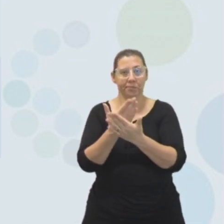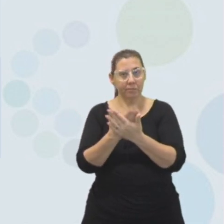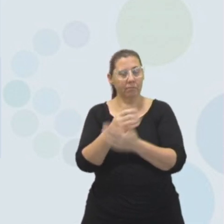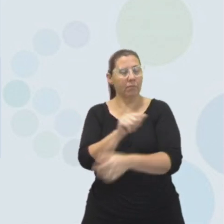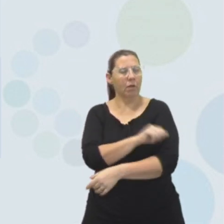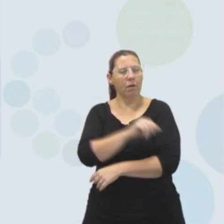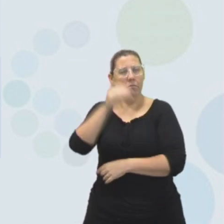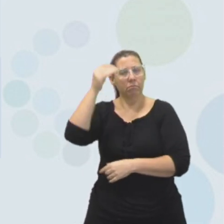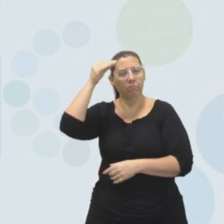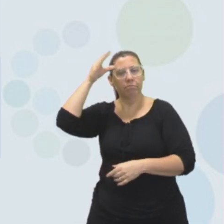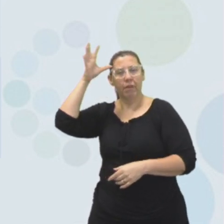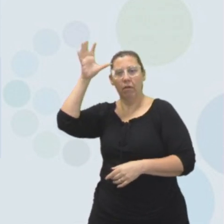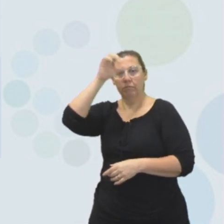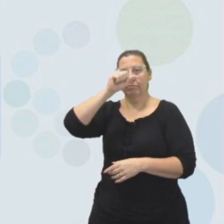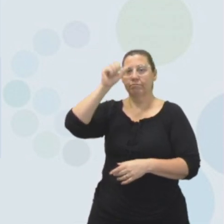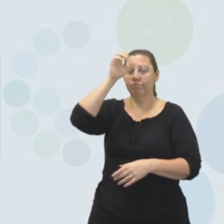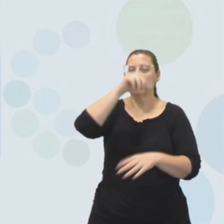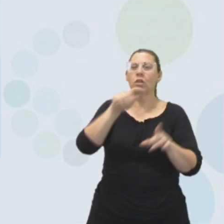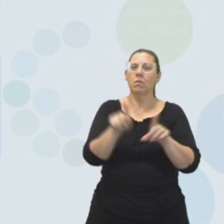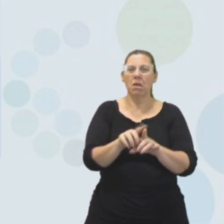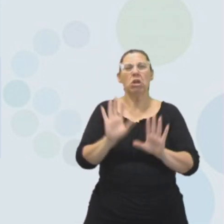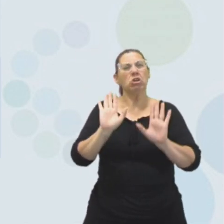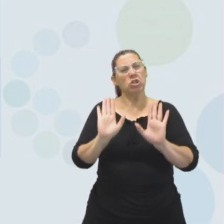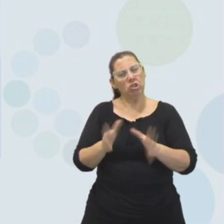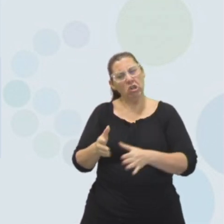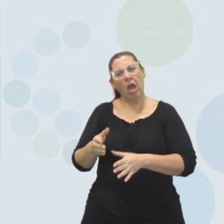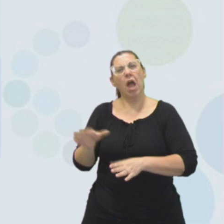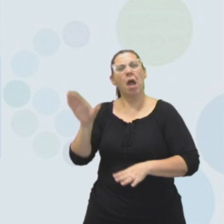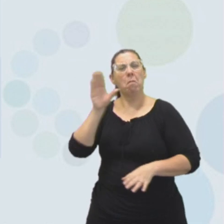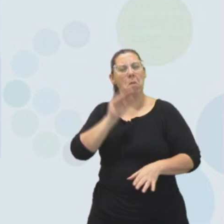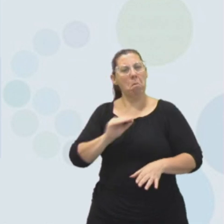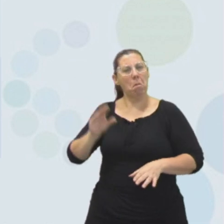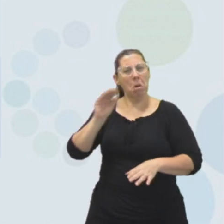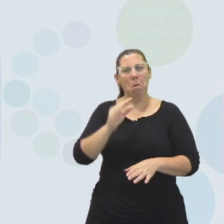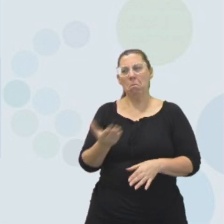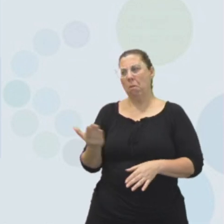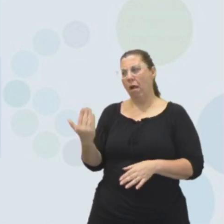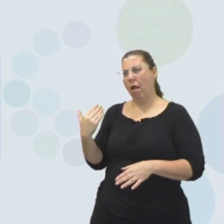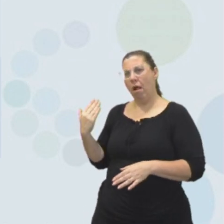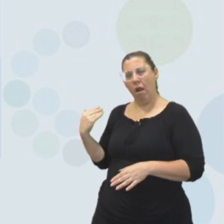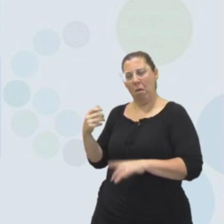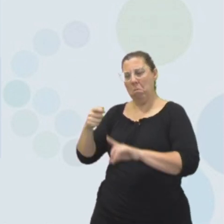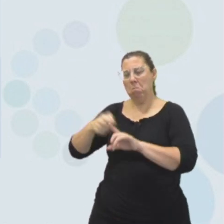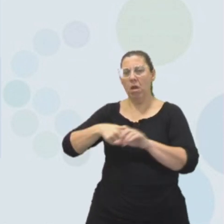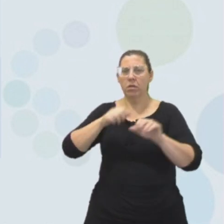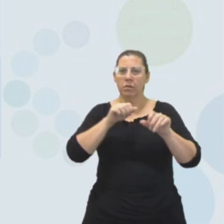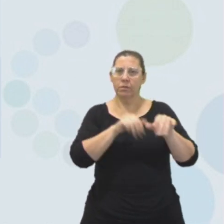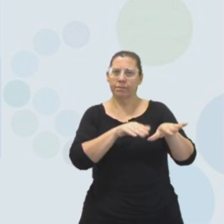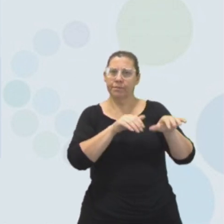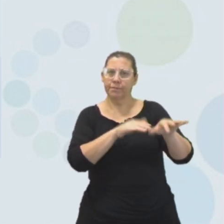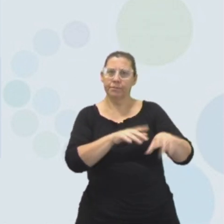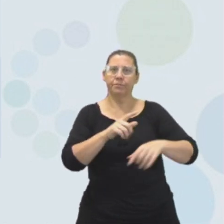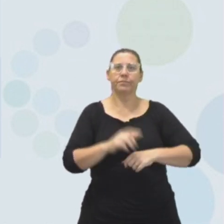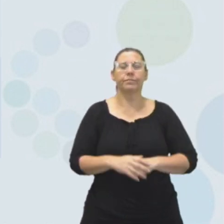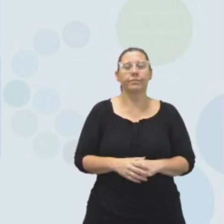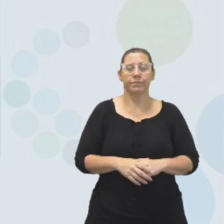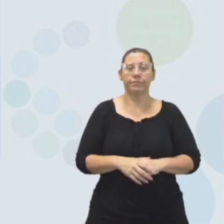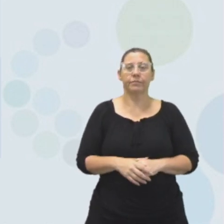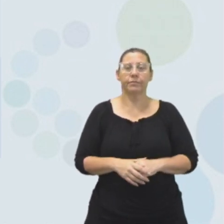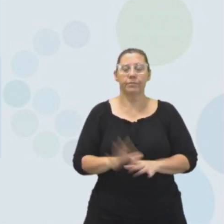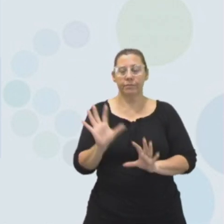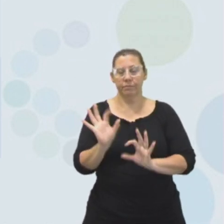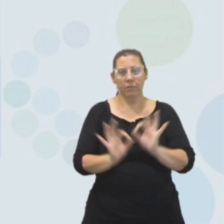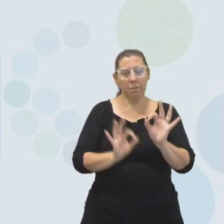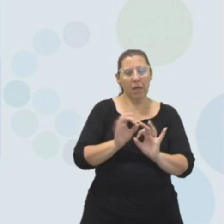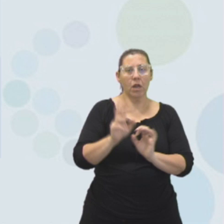aprendizagem. É o que a gente comentou, né, professor Ademir, lá na formação em setembro. Para passar um vídeo, para usar